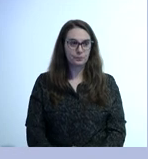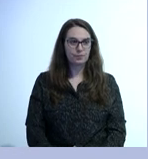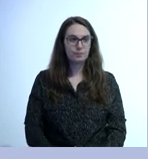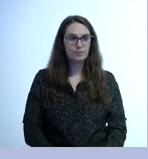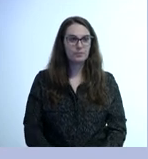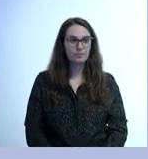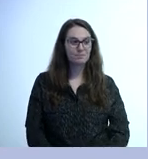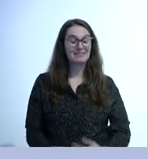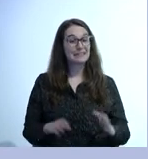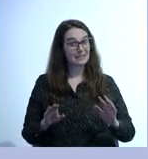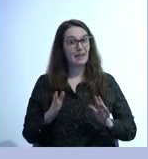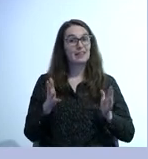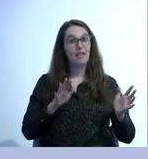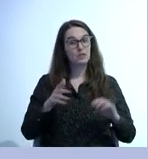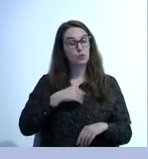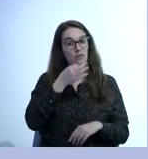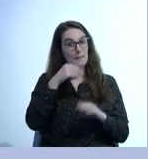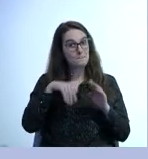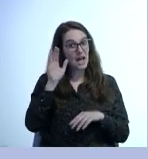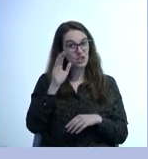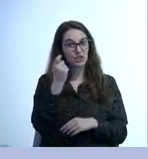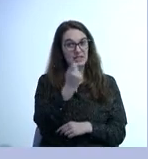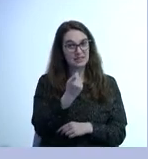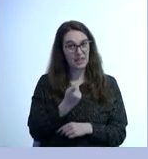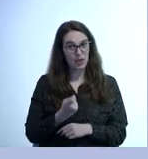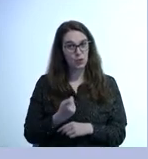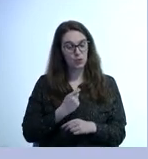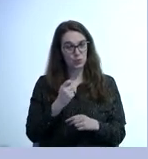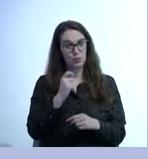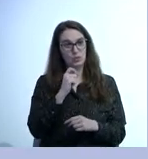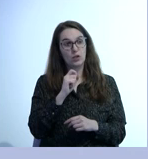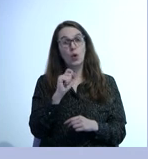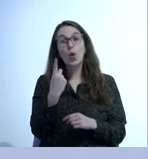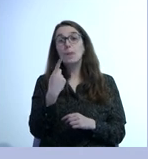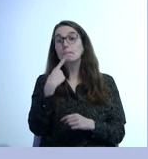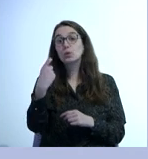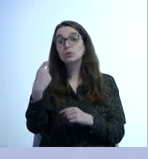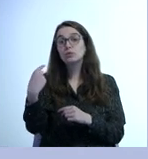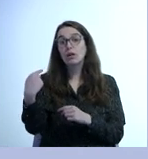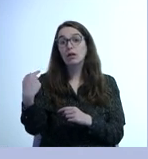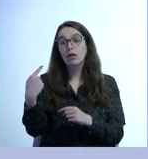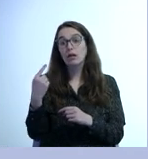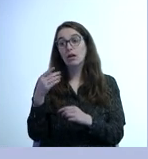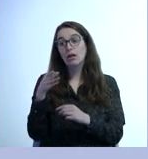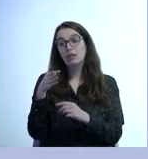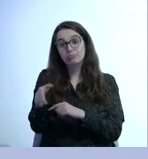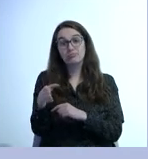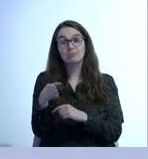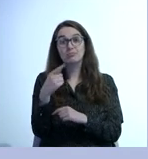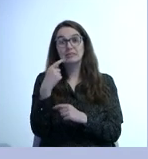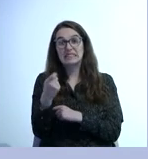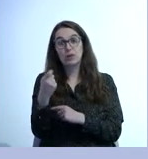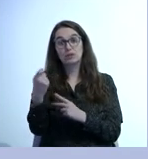tenha falado mais sobre desenho, ou as perguntas tenham puxado mais por isso, mas